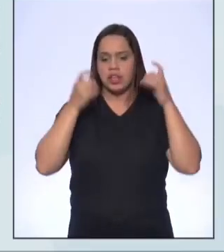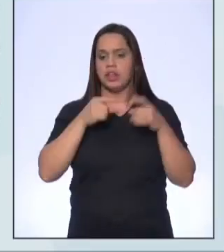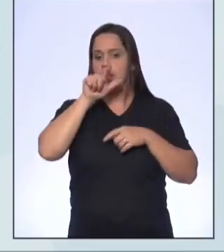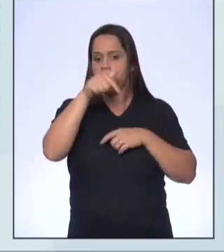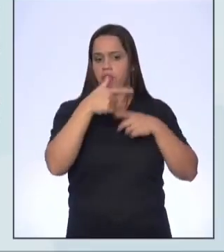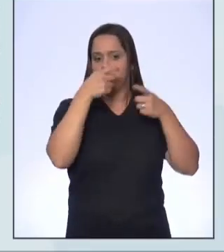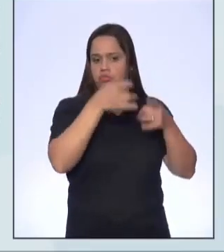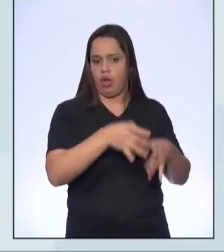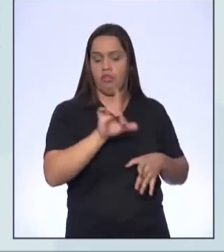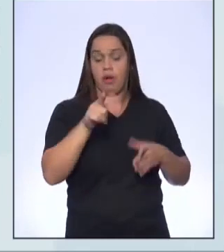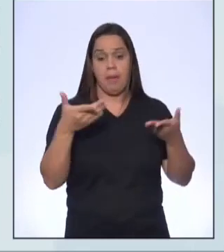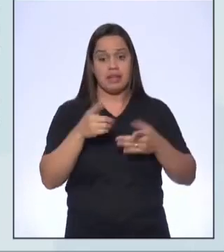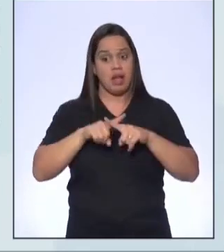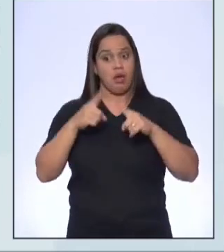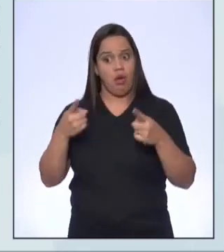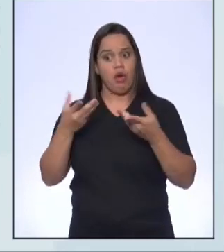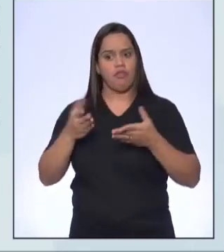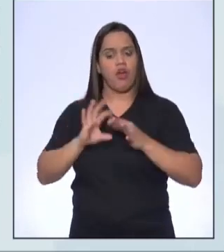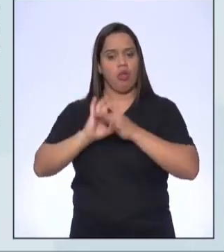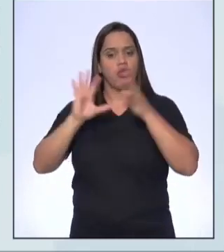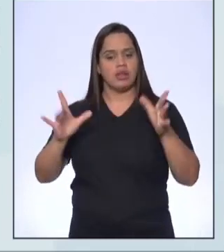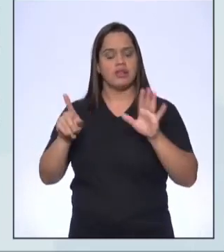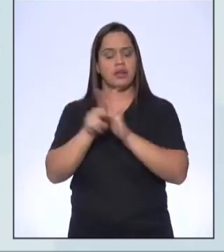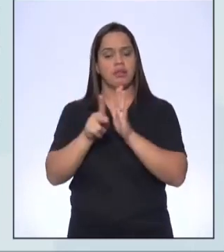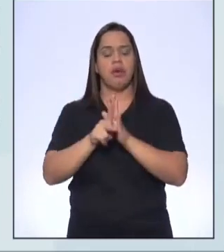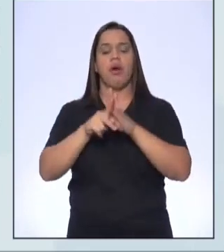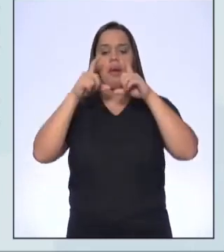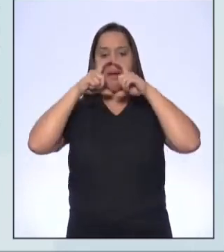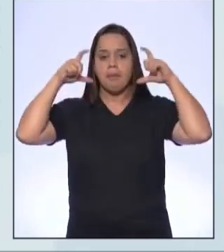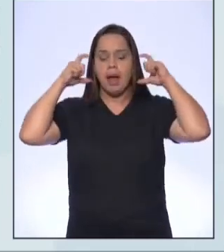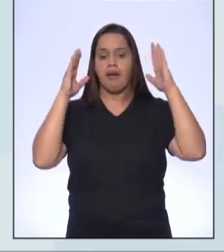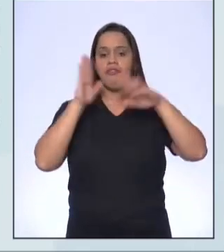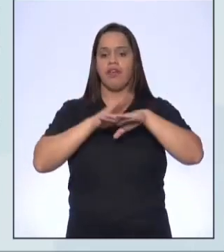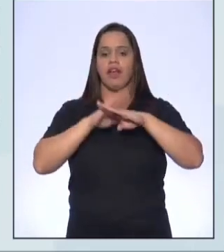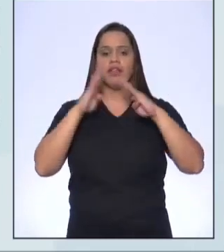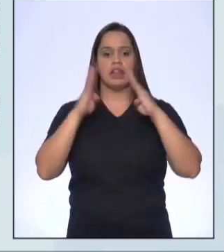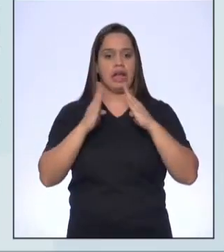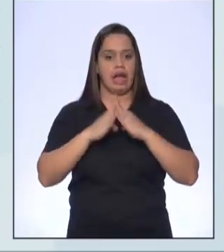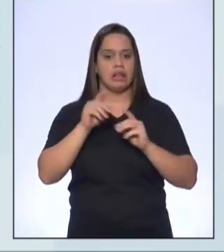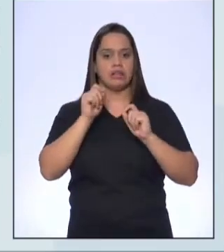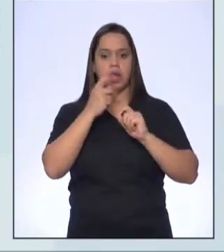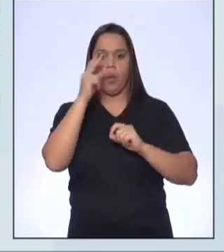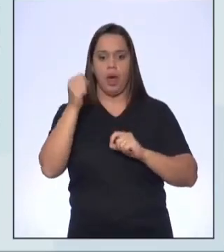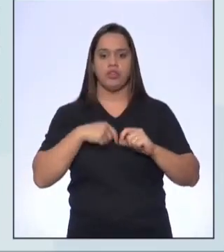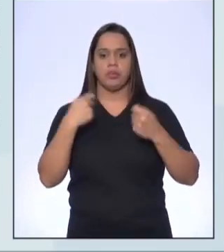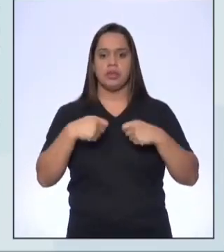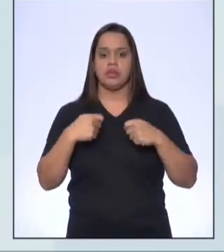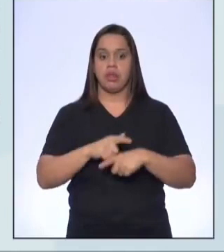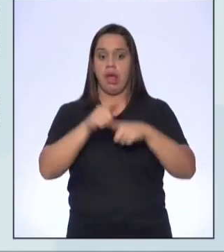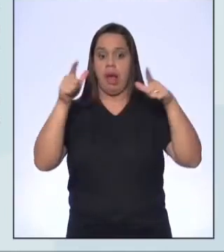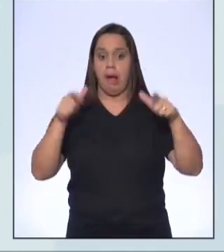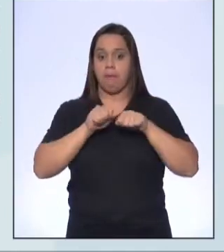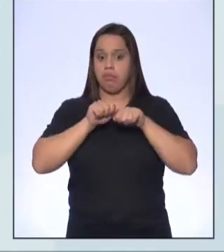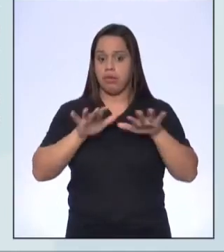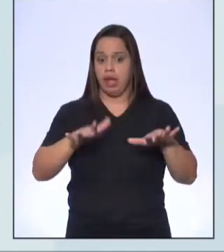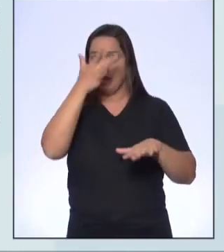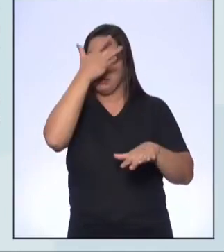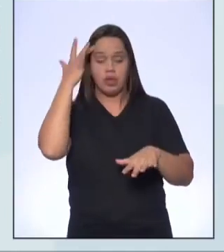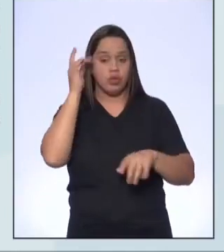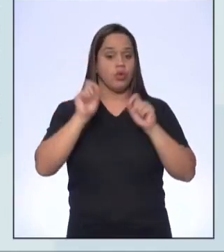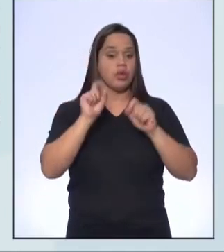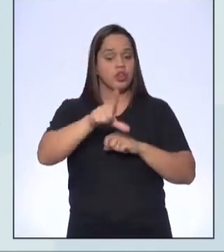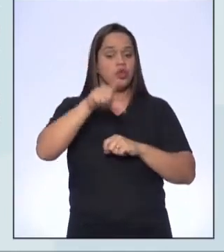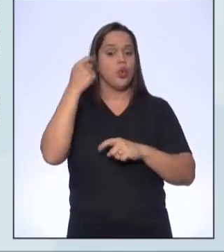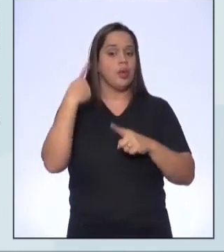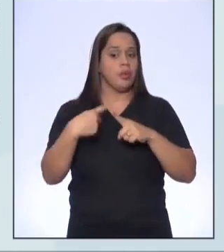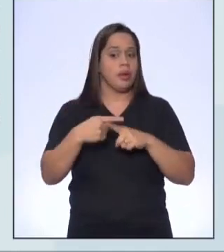foram autorizadas para o uso, a conscientização deve ser ampliada para que as pessoas tenham essa alternativa que, além de mais baratas, podem